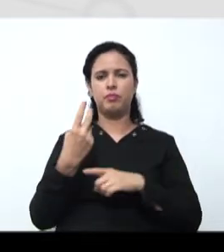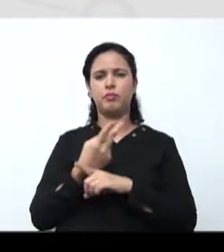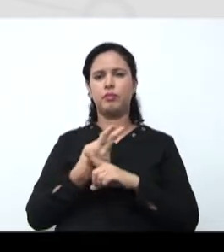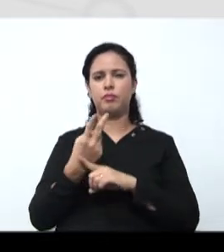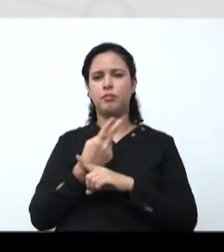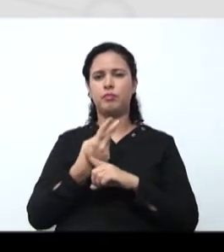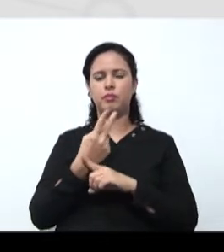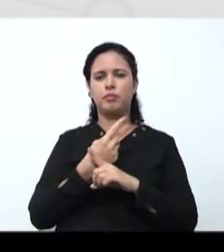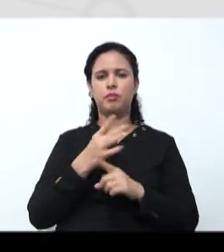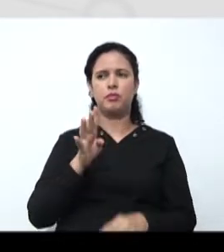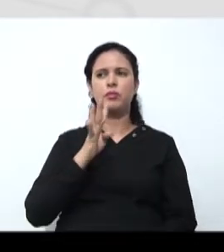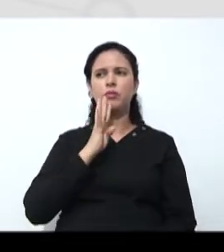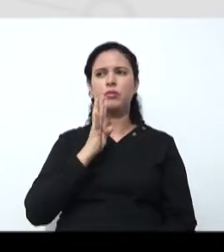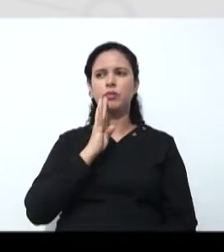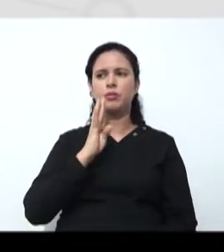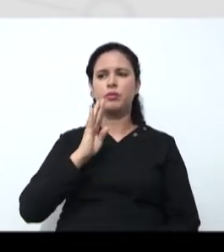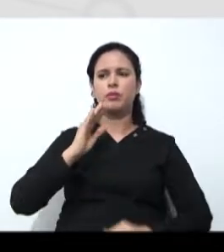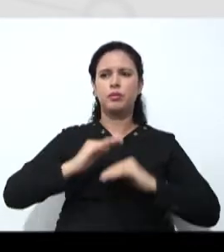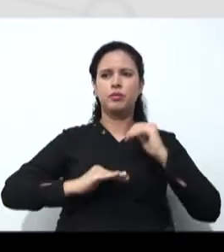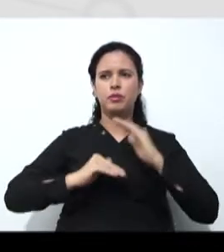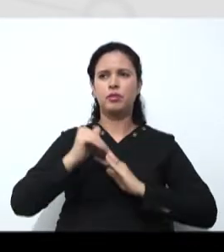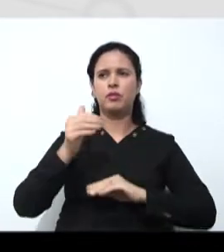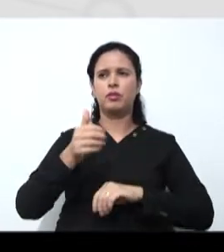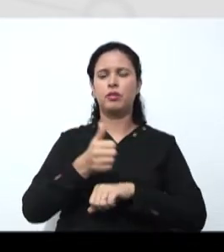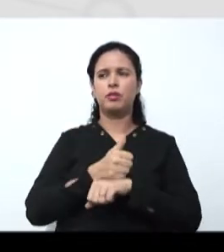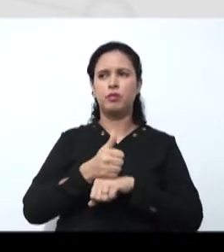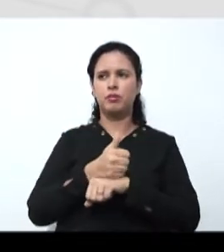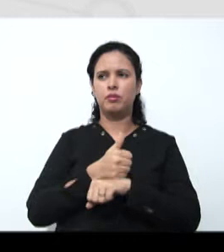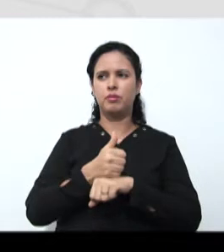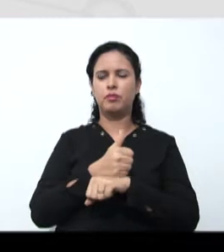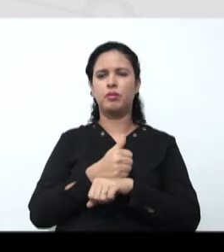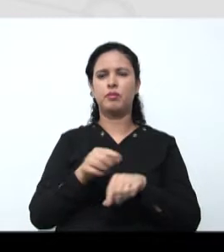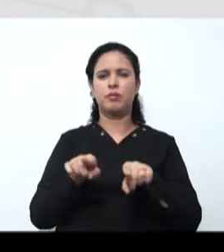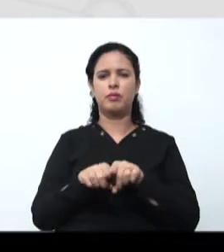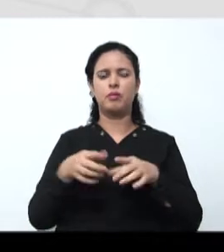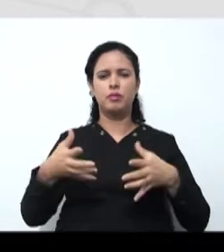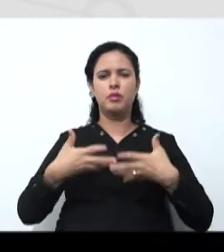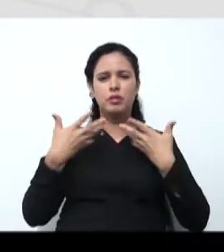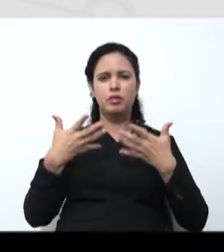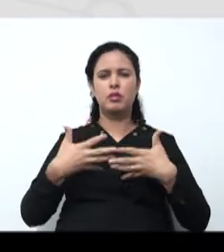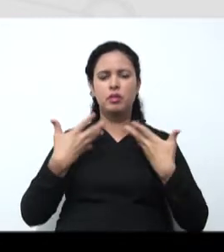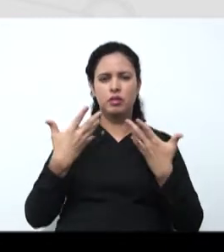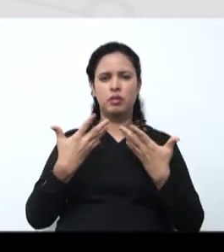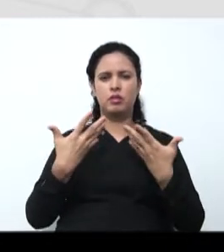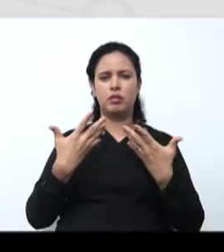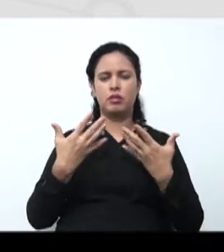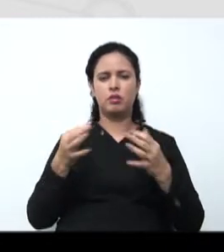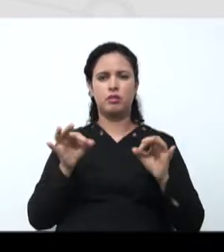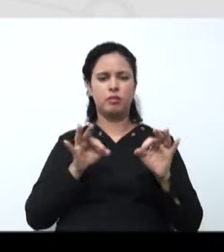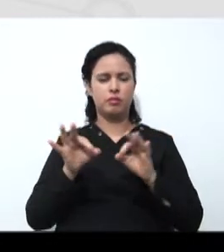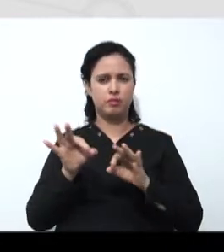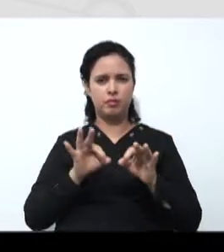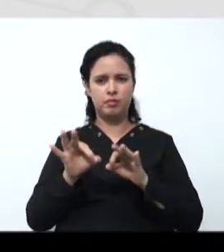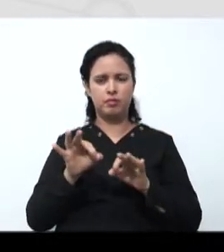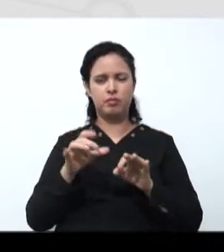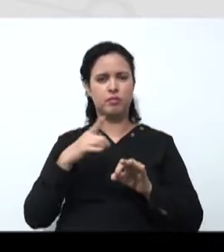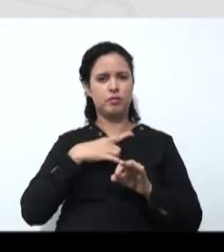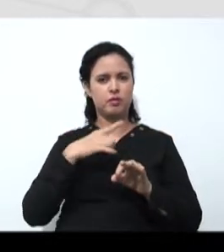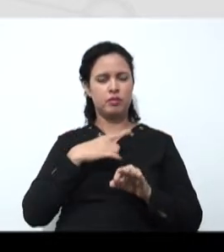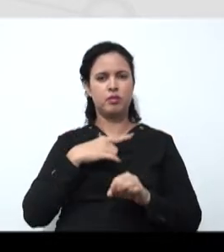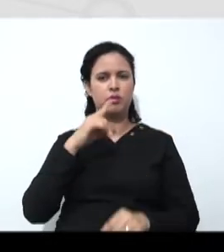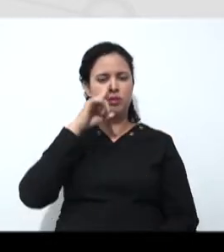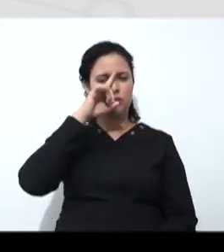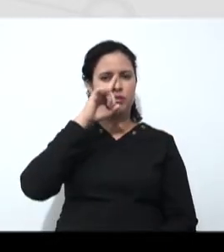buscar conhecimentos, habilidades. Ela precisa estar motivada para planejar e assumir os riscos de